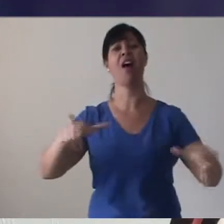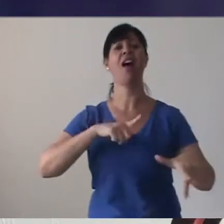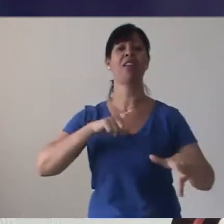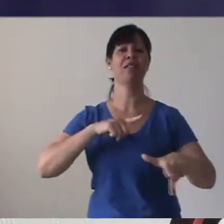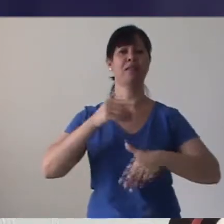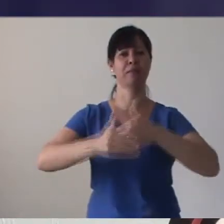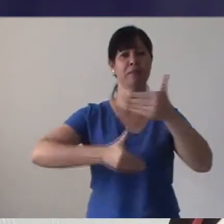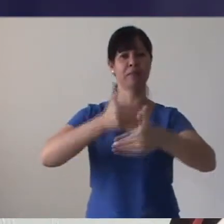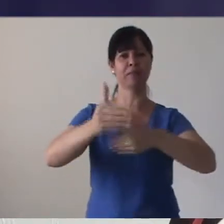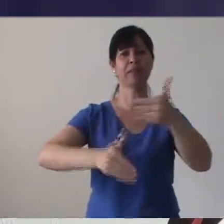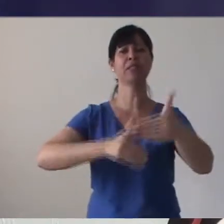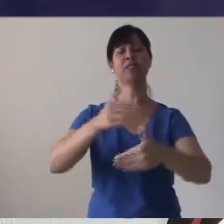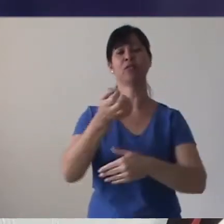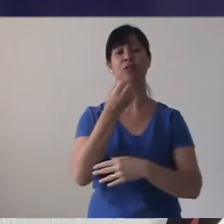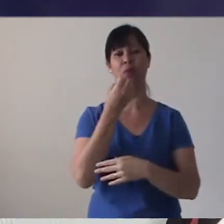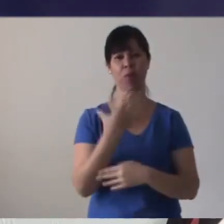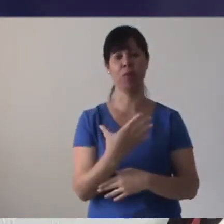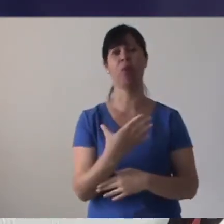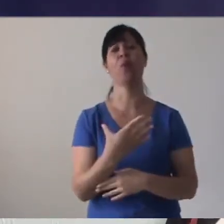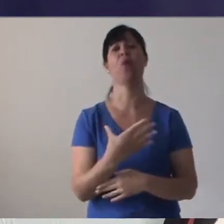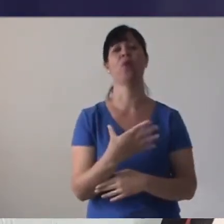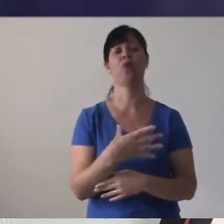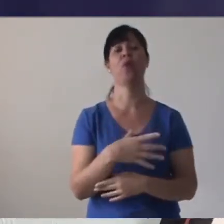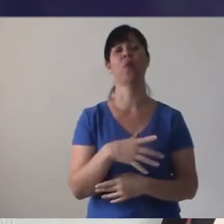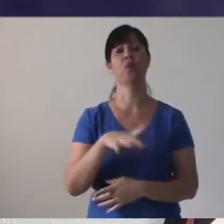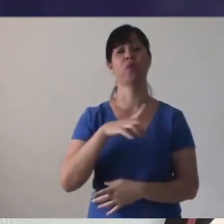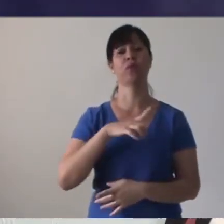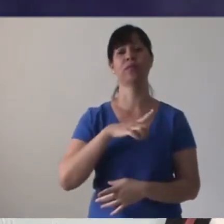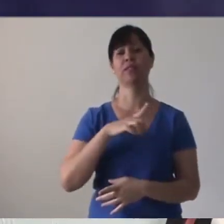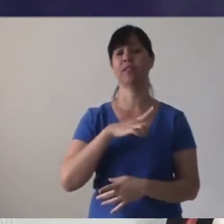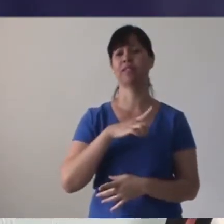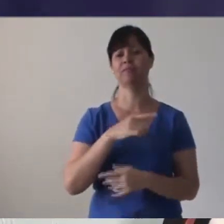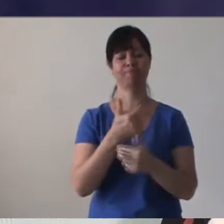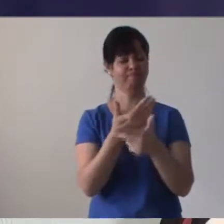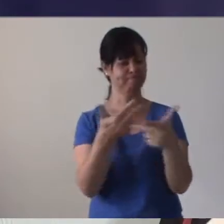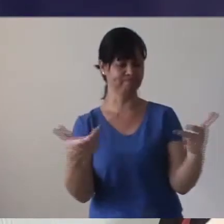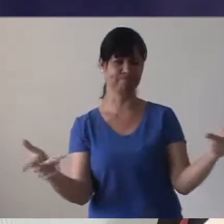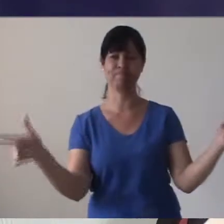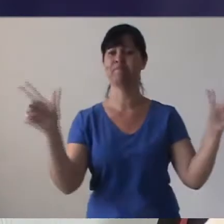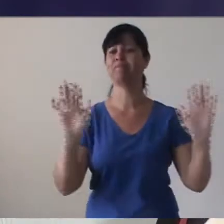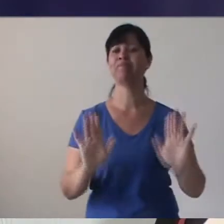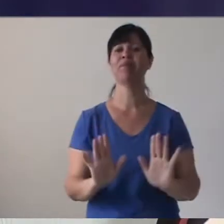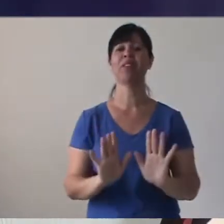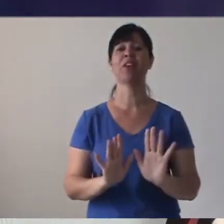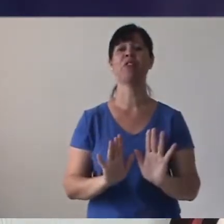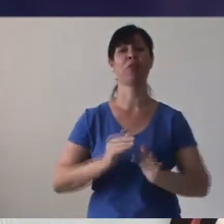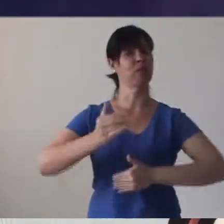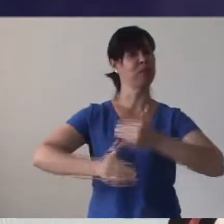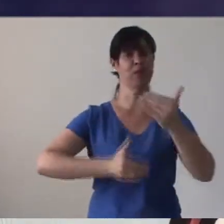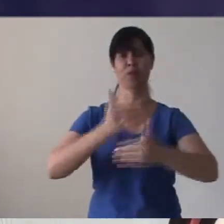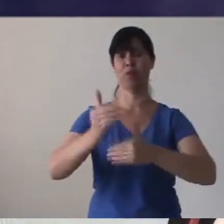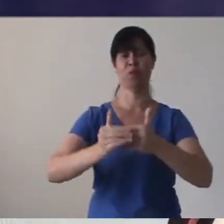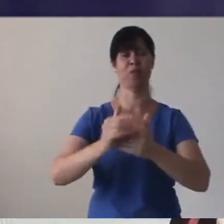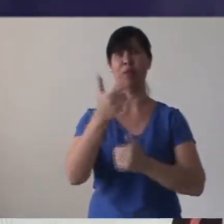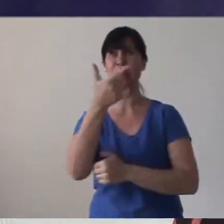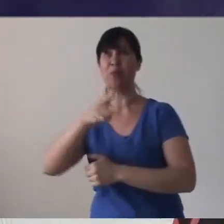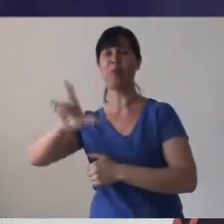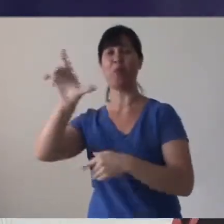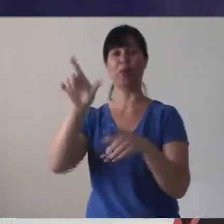esse desenvolvimento e foi muito bom, saiu além, ou seja, o desenvolvimento foi